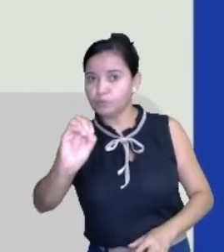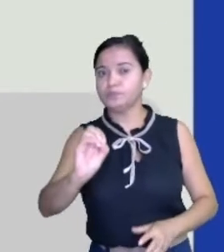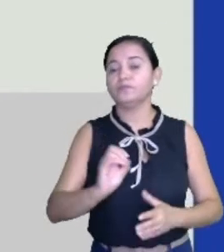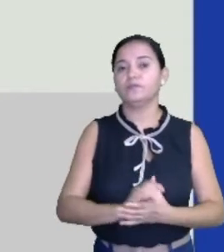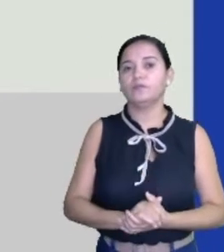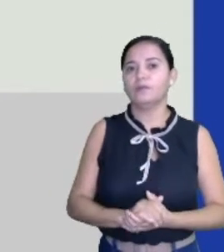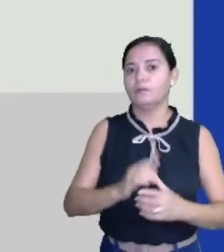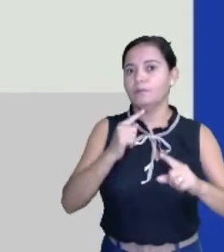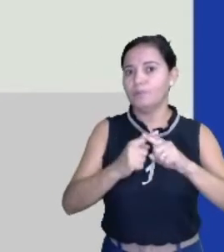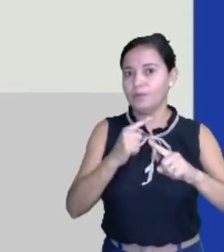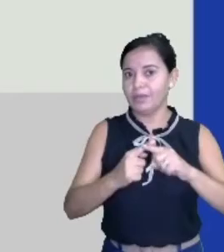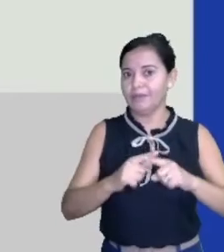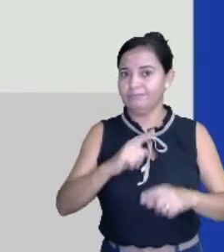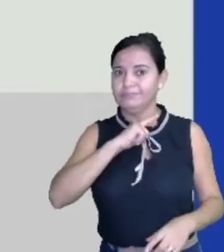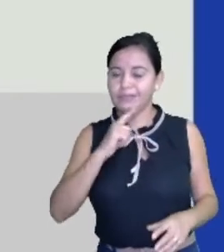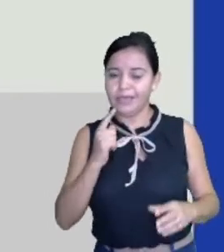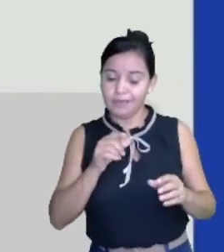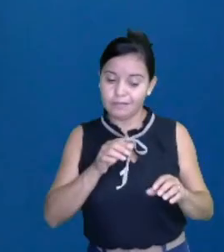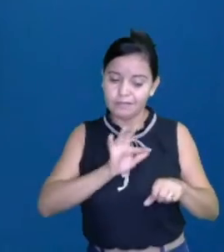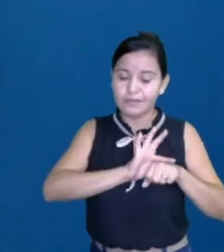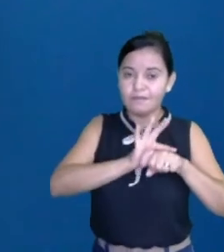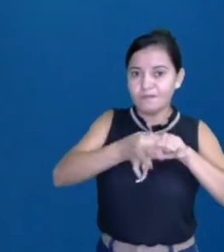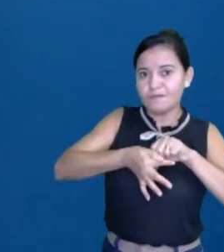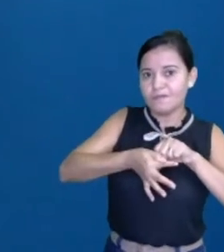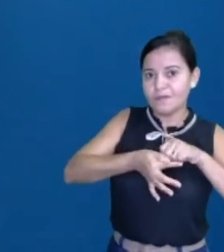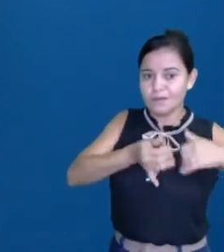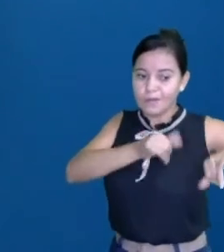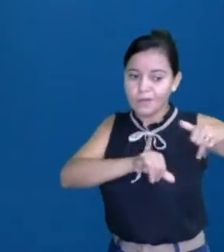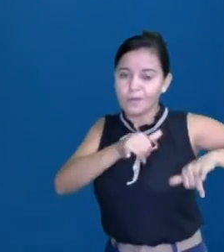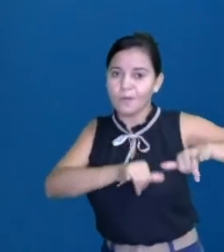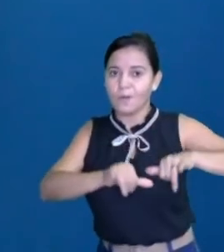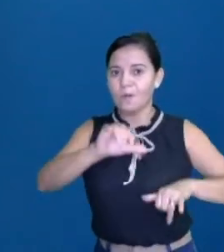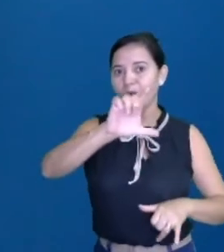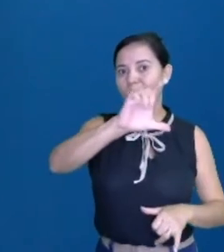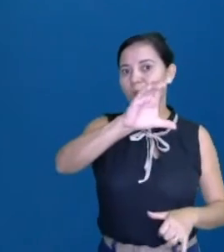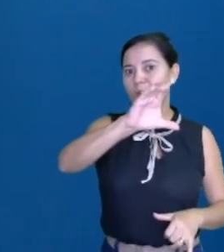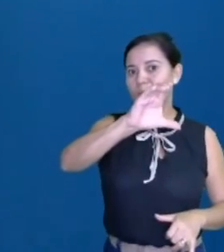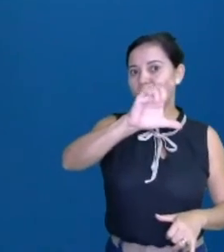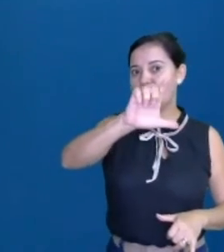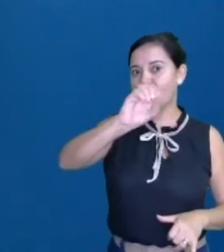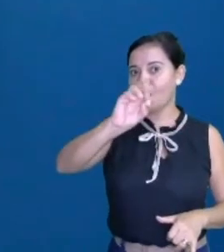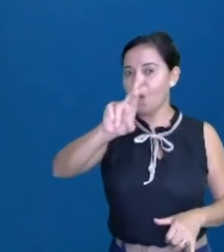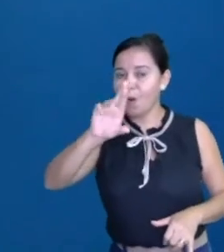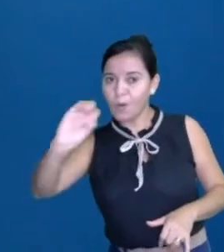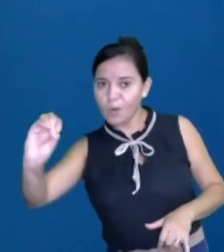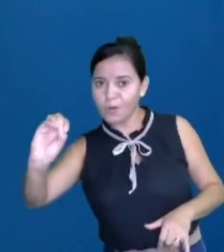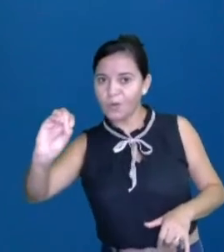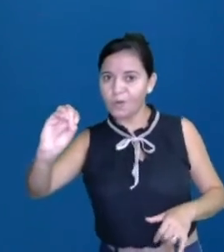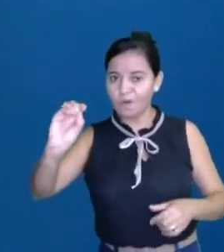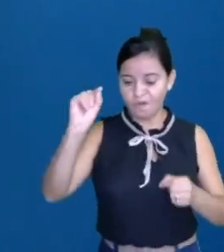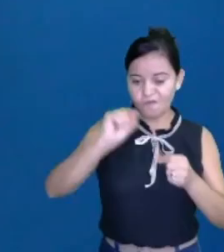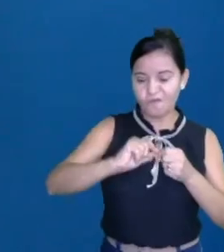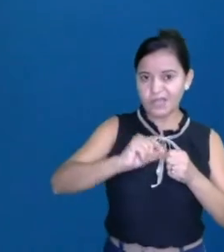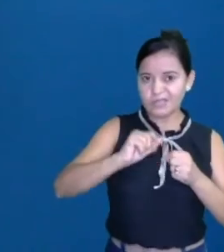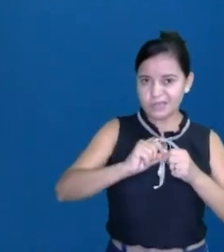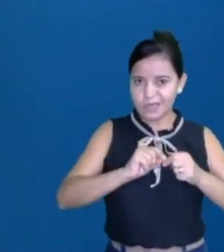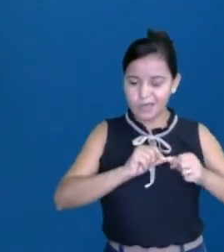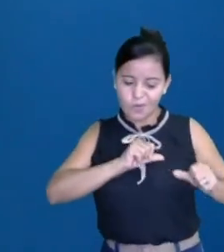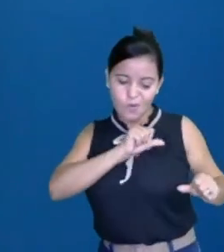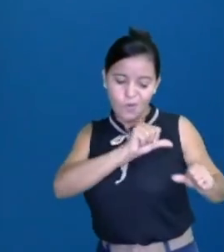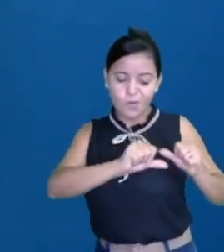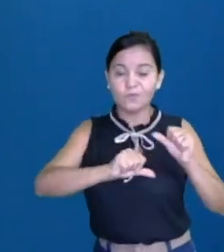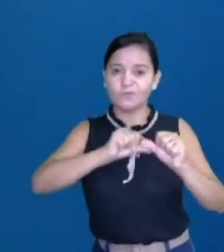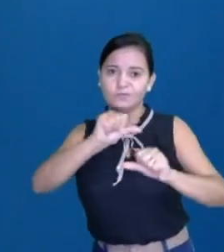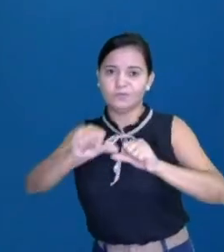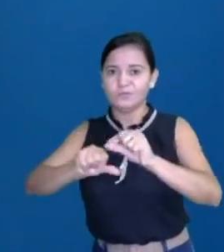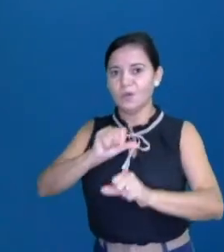o CFC é por causa do cloro. Só para vocês terem ideia, gente, um átomo de cloro, ele é capaz de fazer o processo de transformação